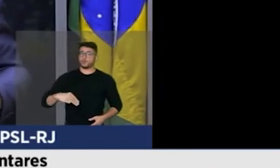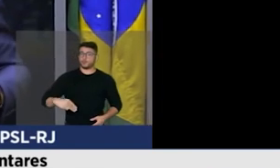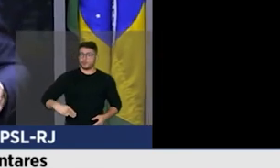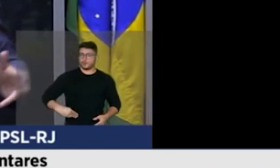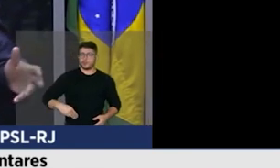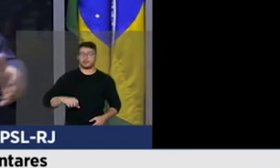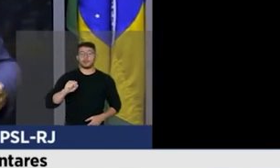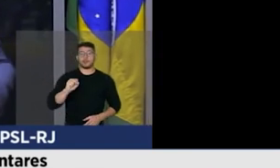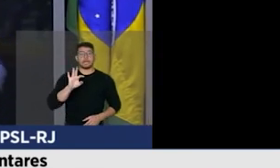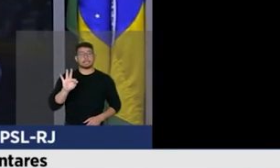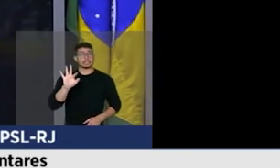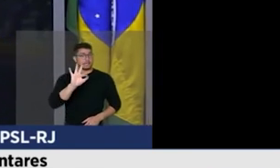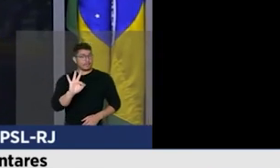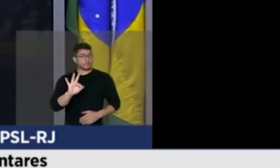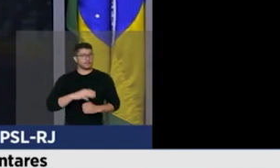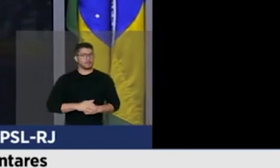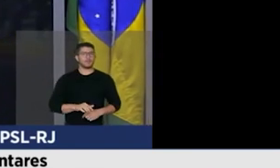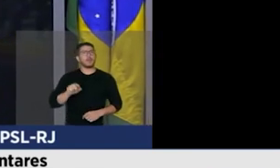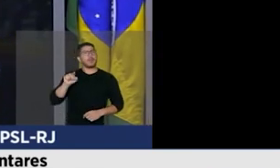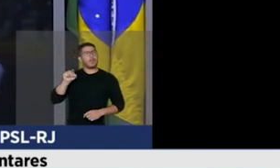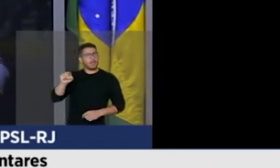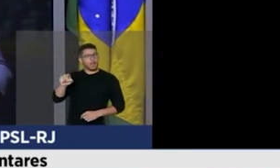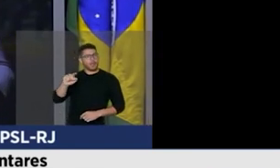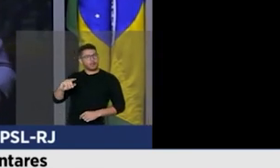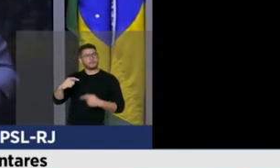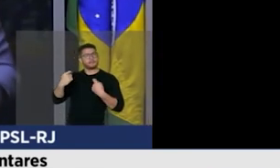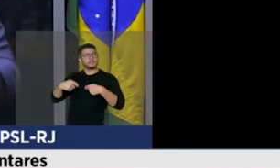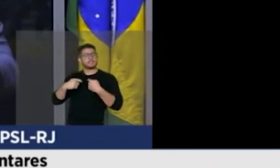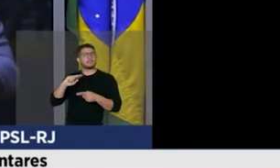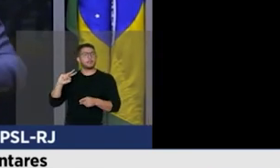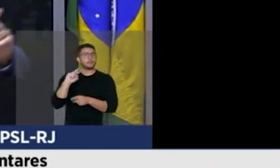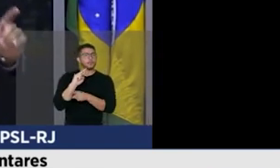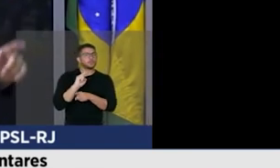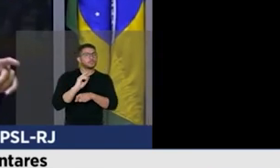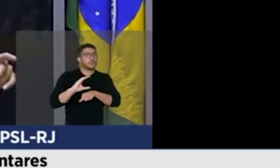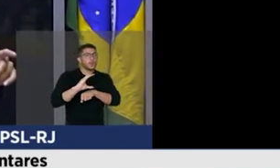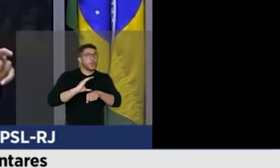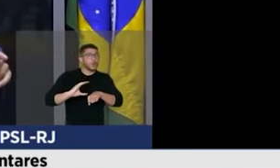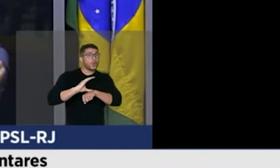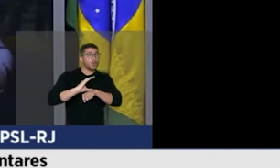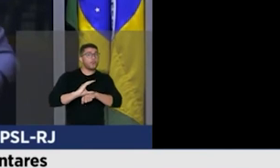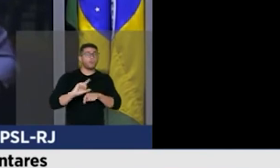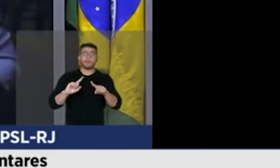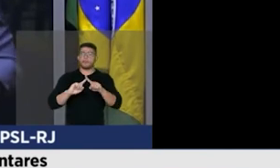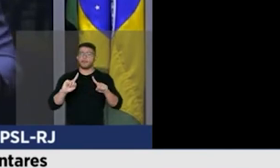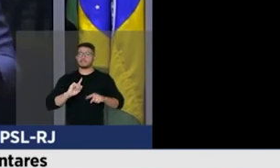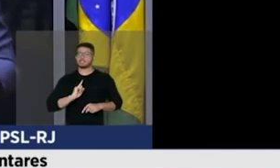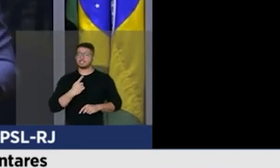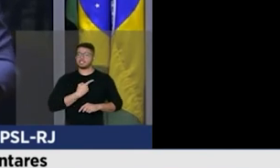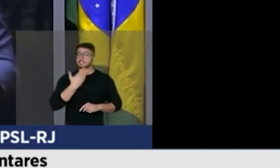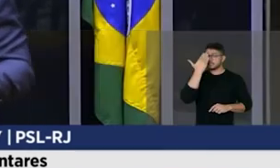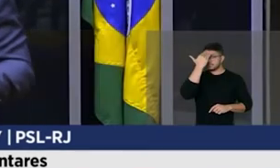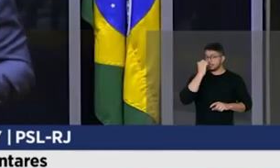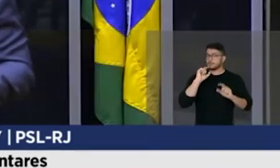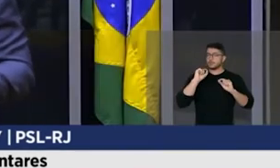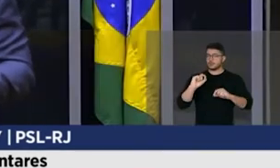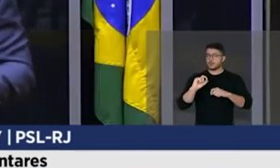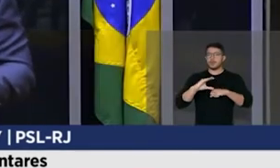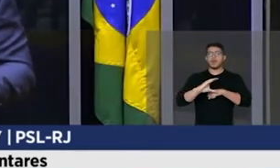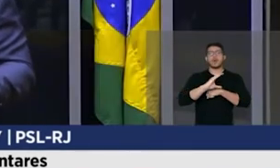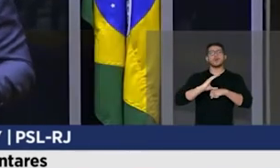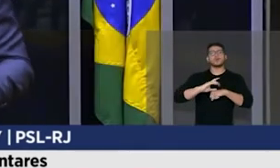que deveriam ser Os Guardiões da Constituição e que nós sabemos que a constituição determina que o STF